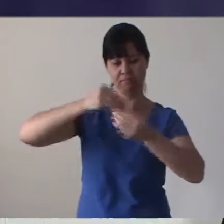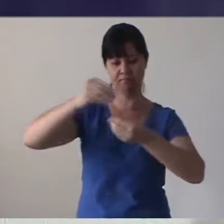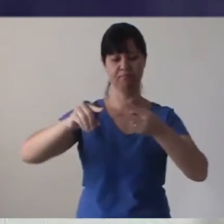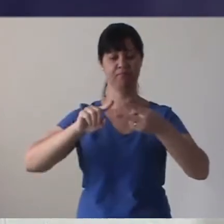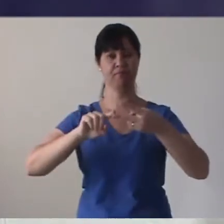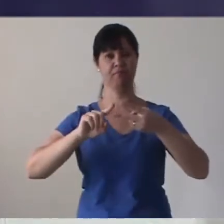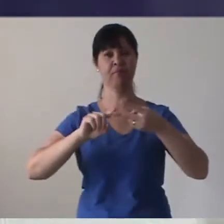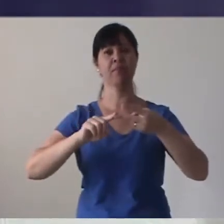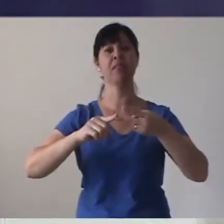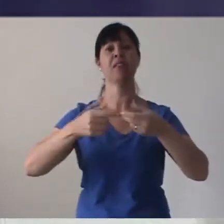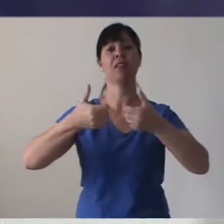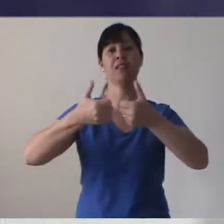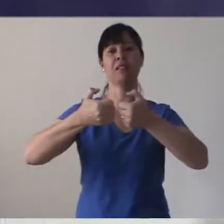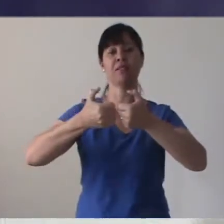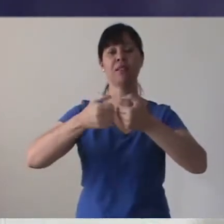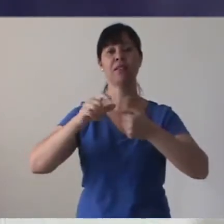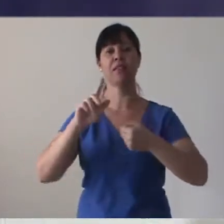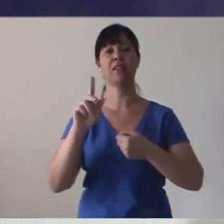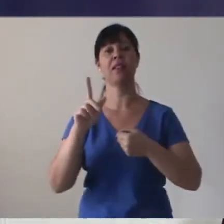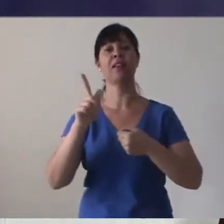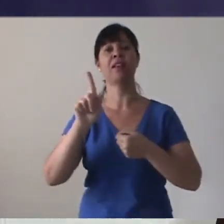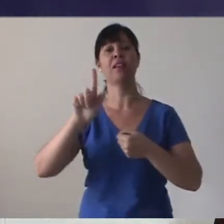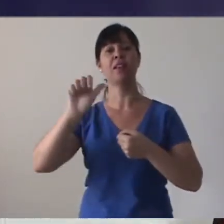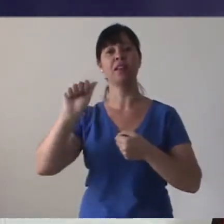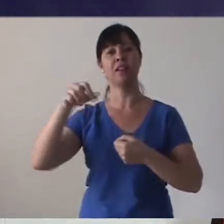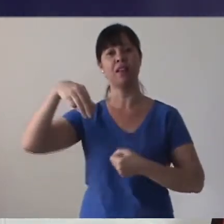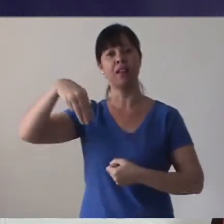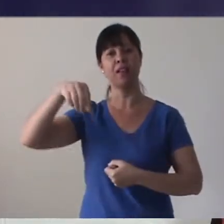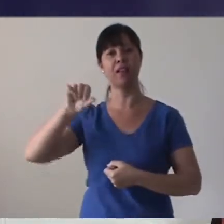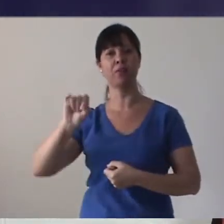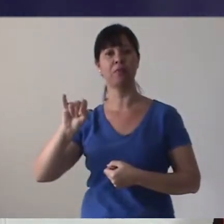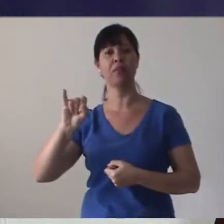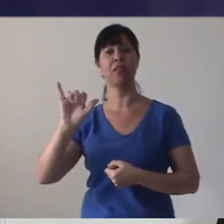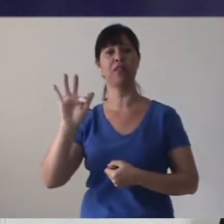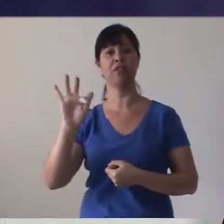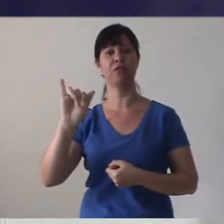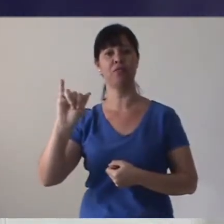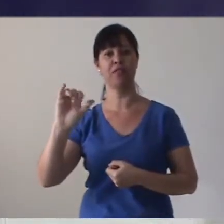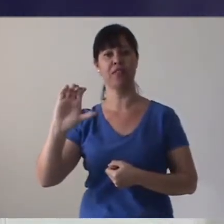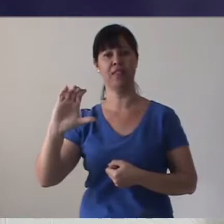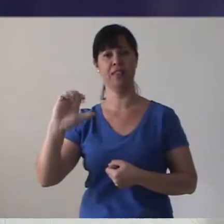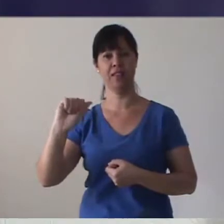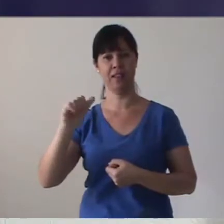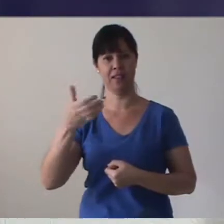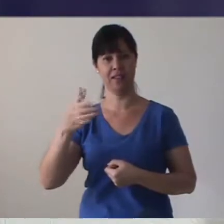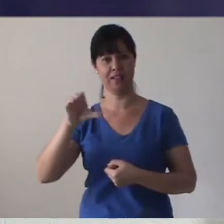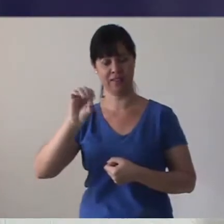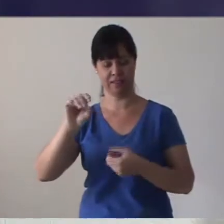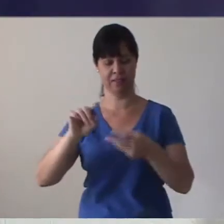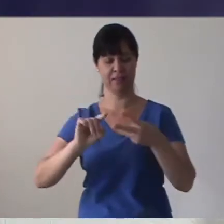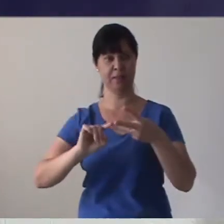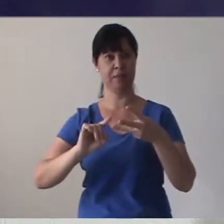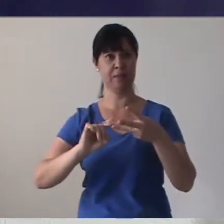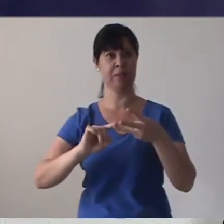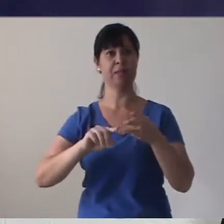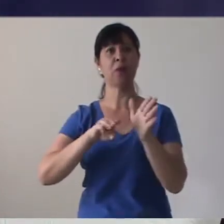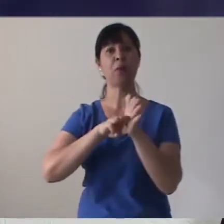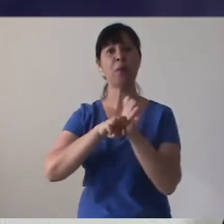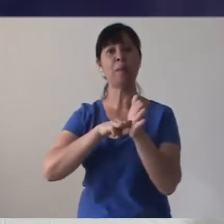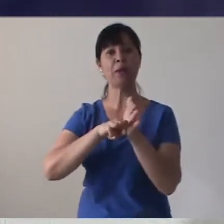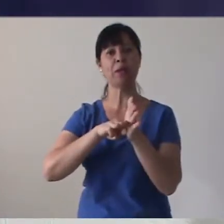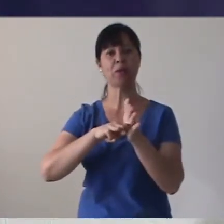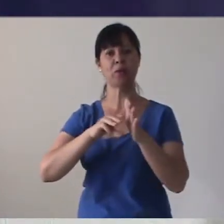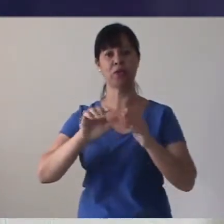educacional. Eles ainda são temas assim que estão em dúvida, né? O pessoal está em dúvida